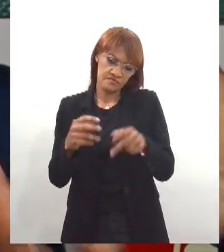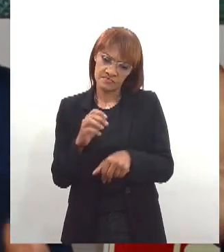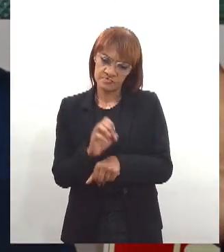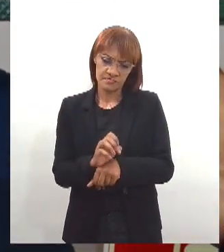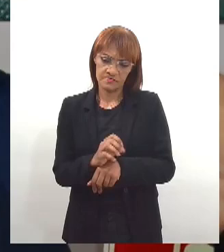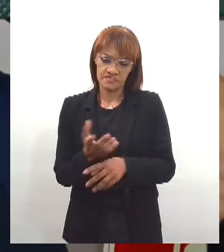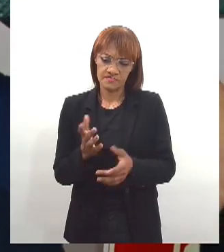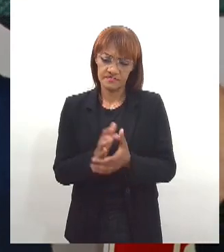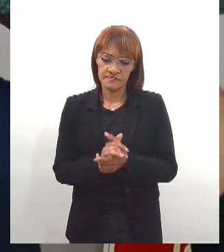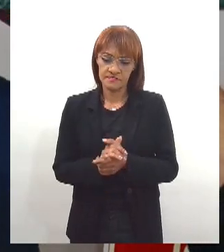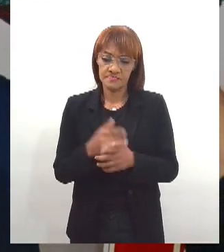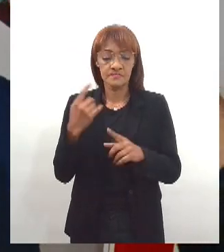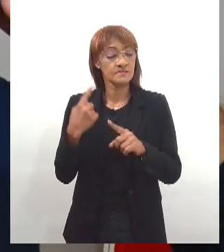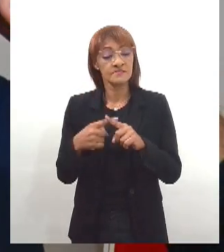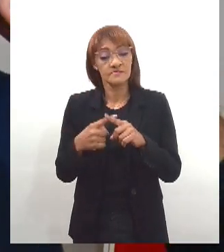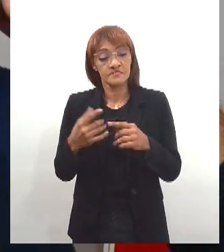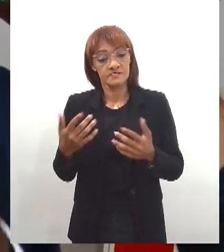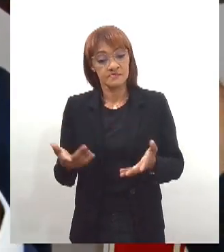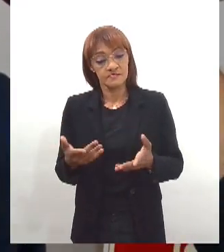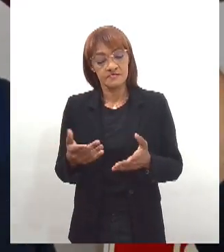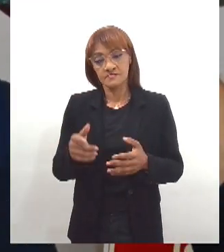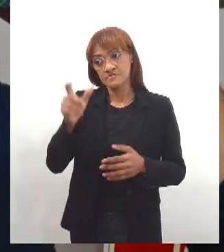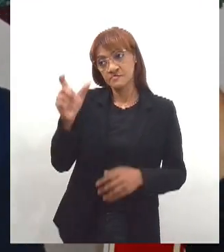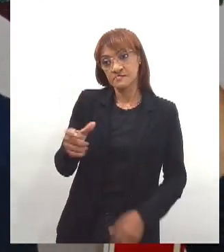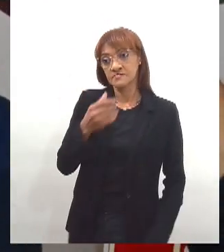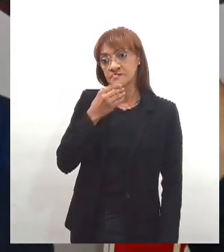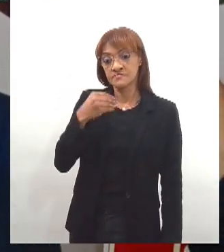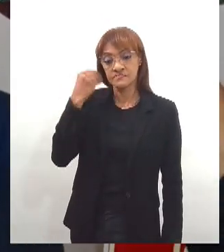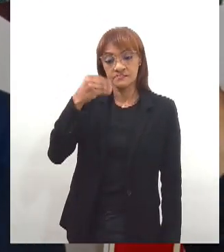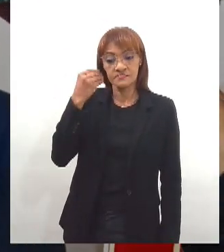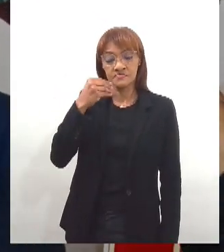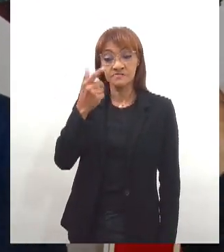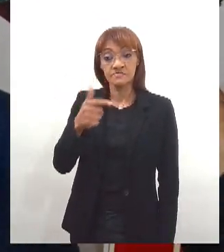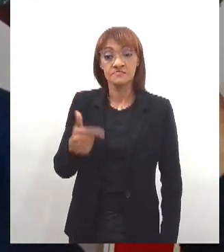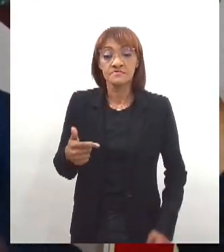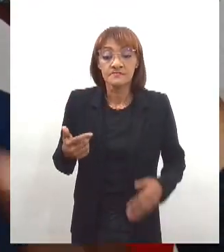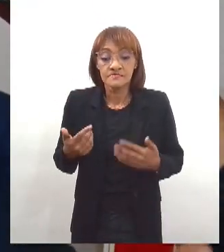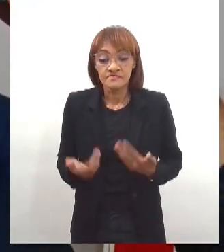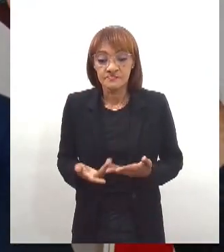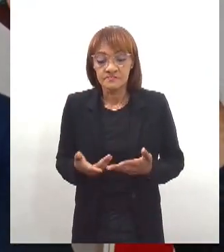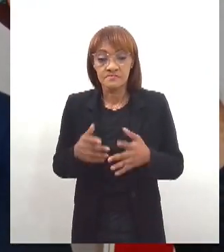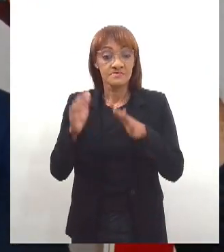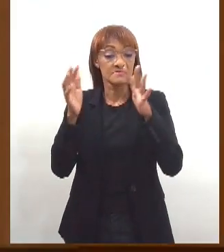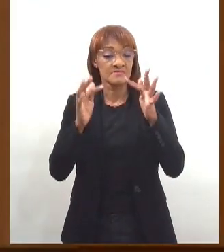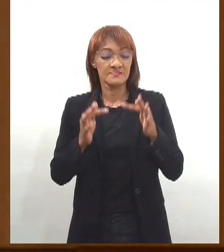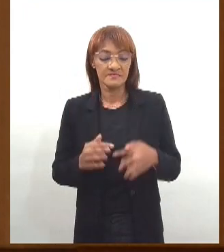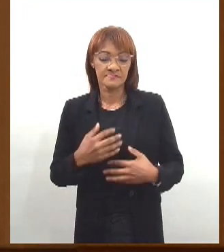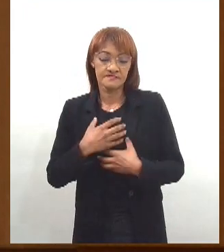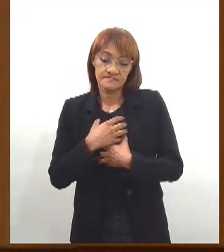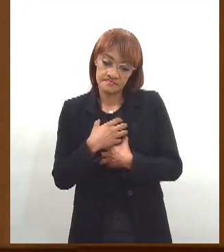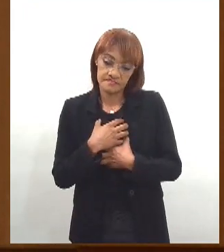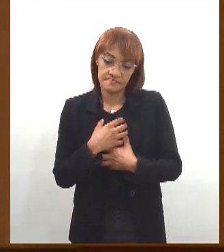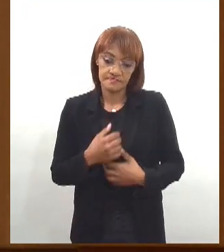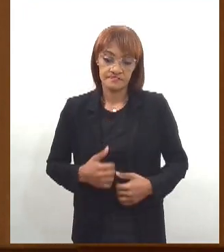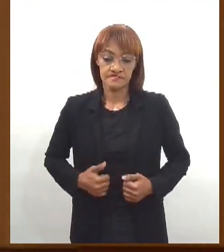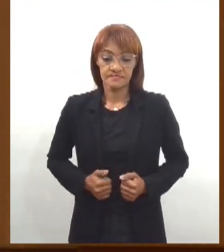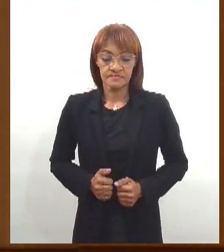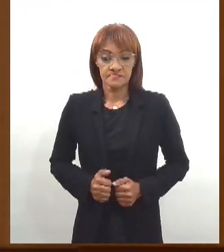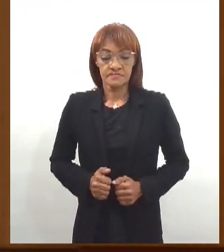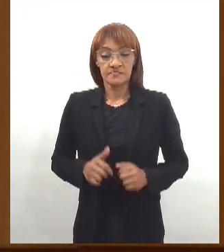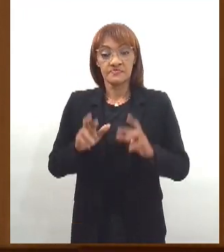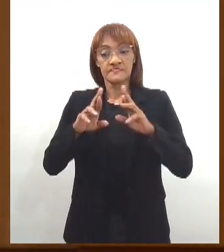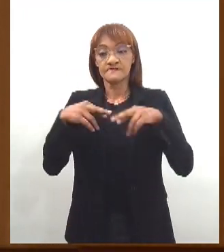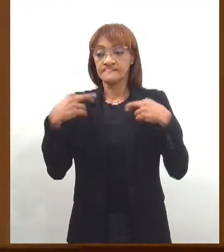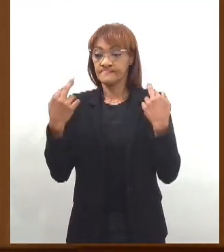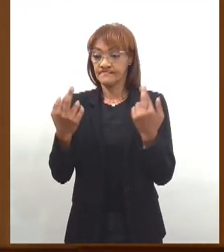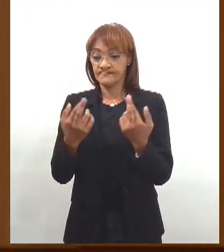porque perde daquele homem a experiência e perde daquele homem a felicidade de viver por não ver a luz do sol. No grande expediente,